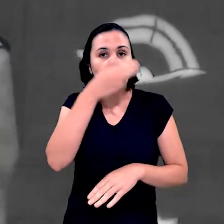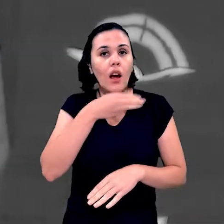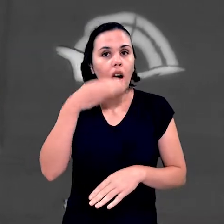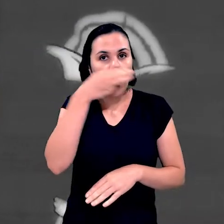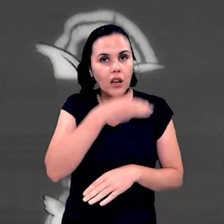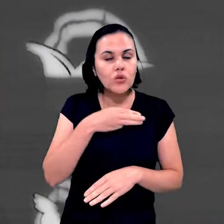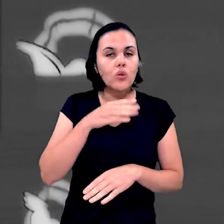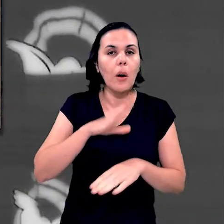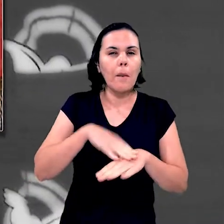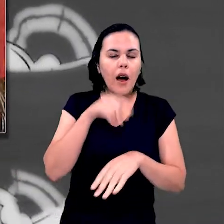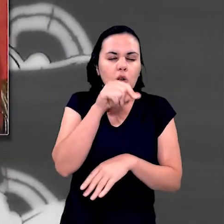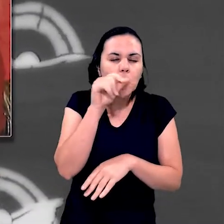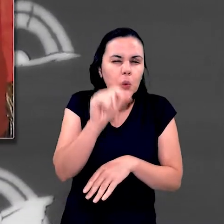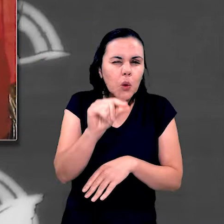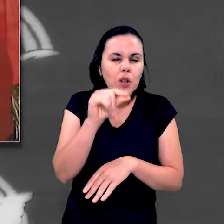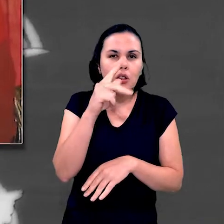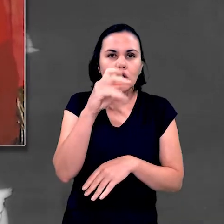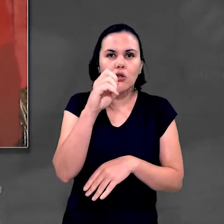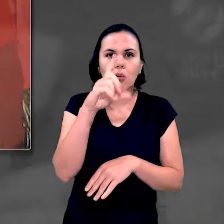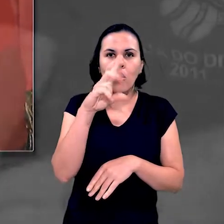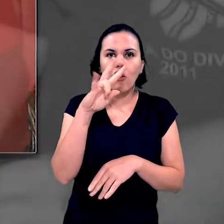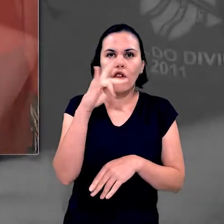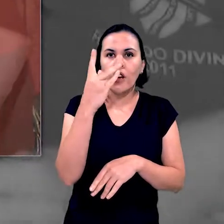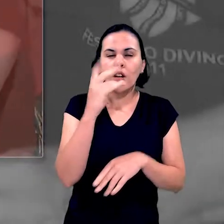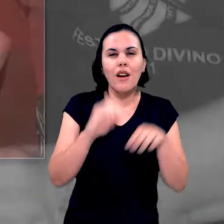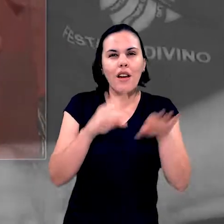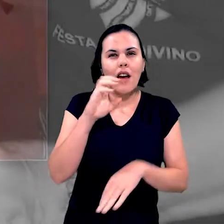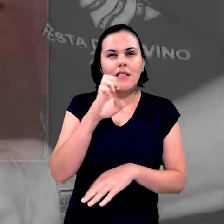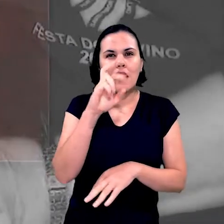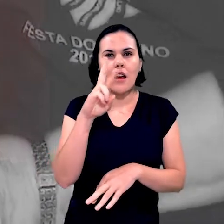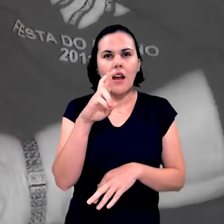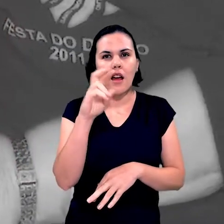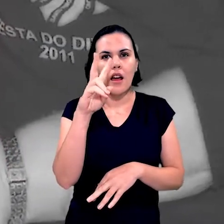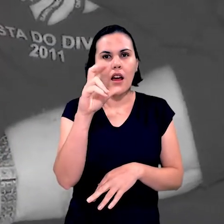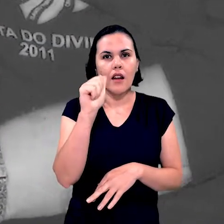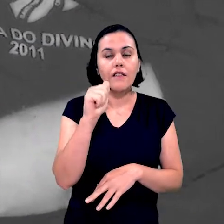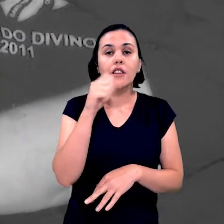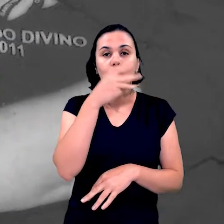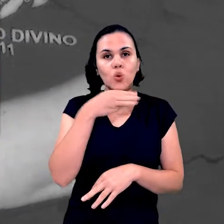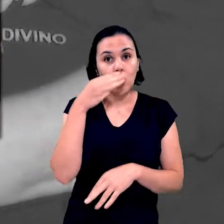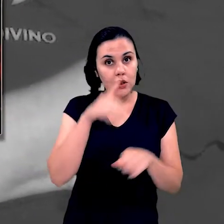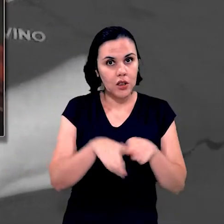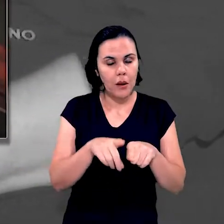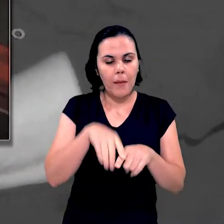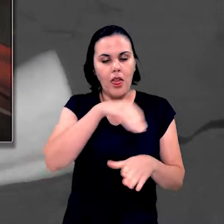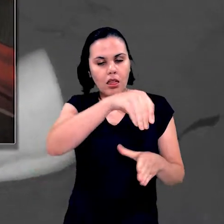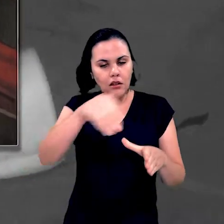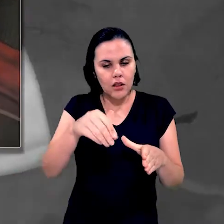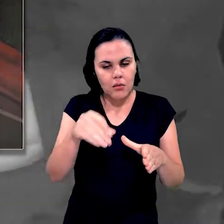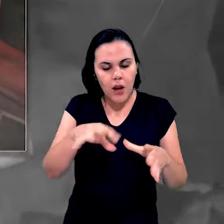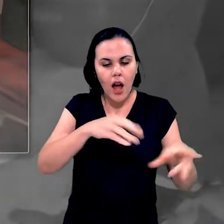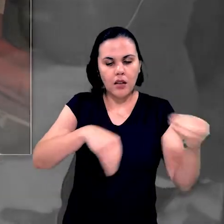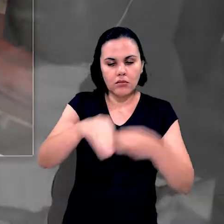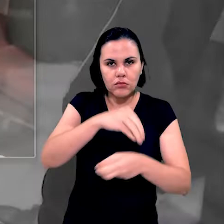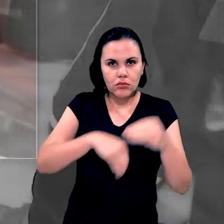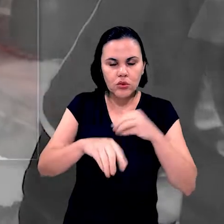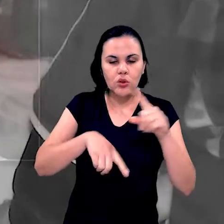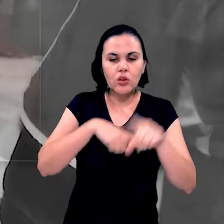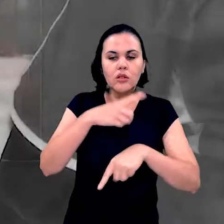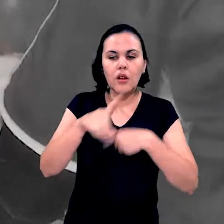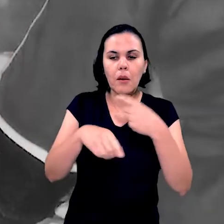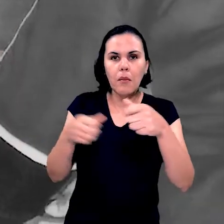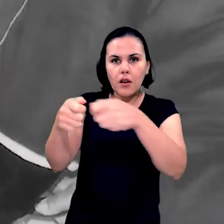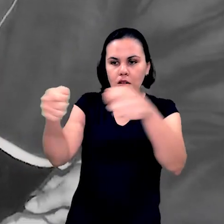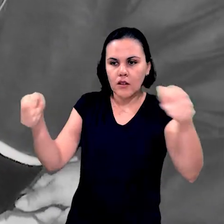A gente tempera com açúcar e põe mais um pouquinho de polvilho. Às vezes coloca um pouco de erva doce também. Tempera, isso aí mistura